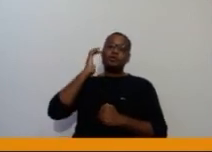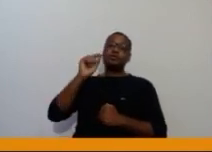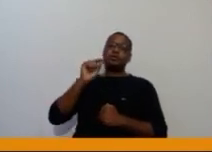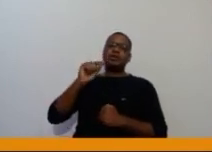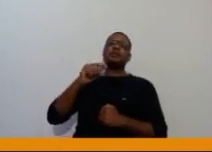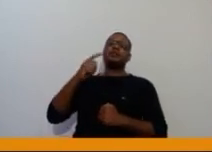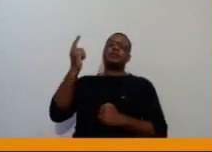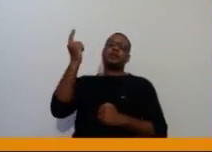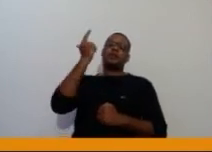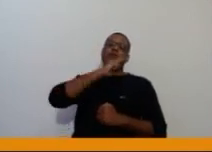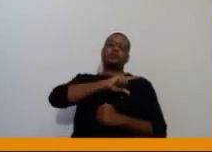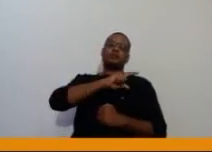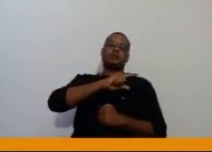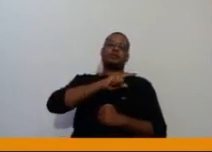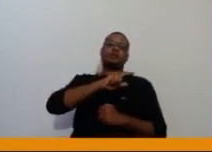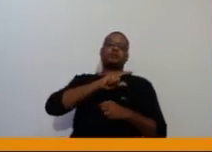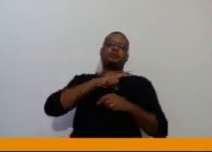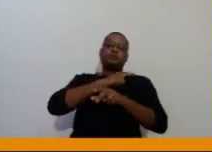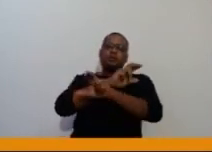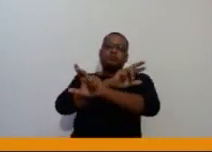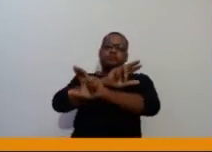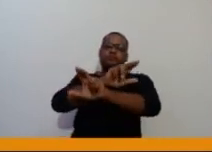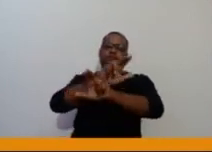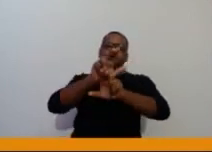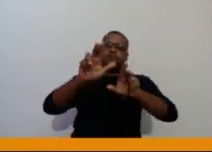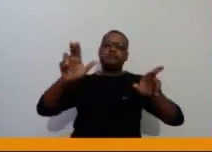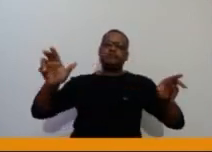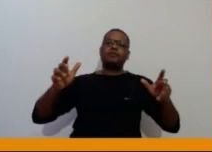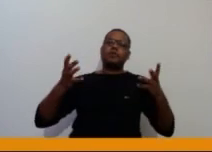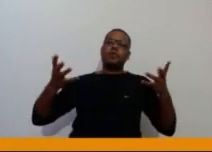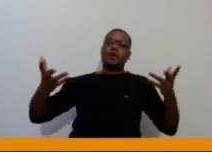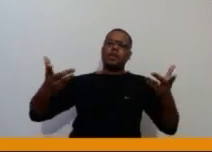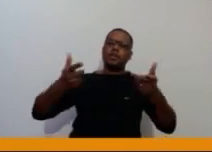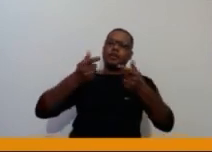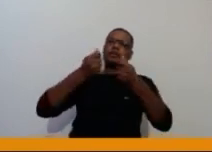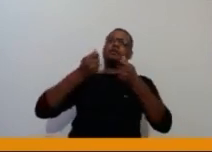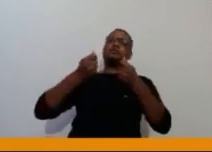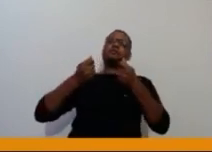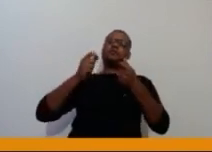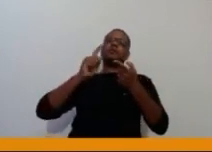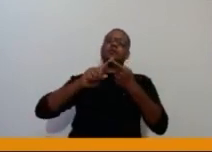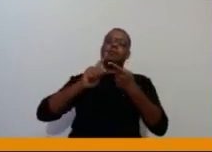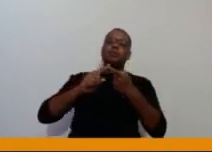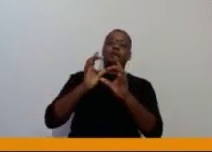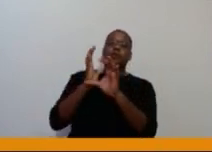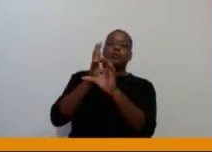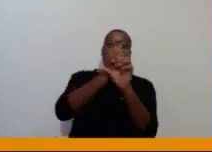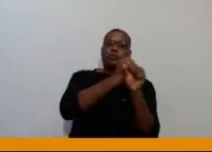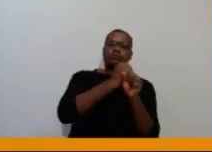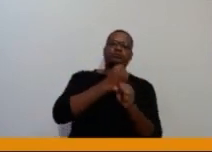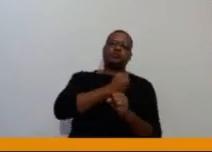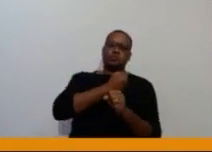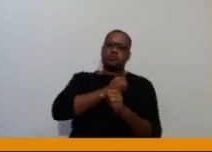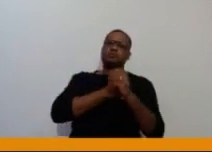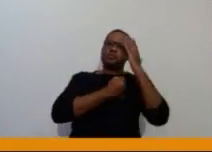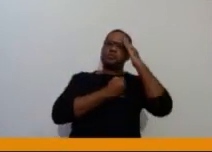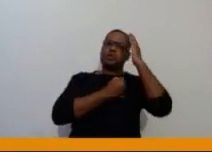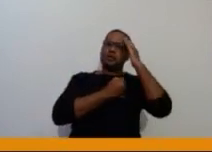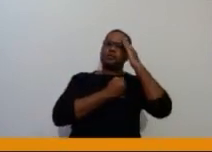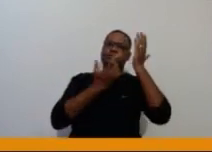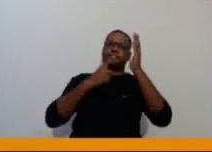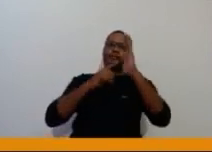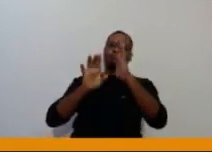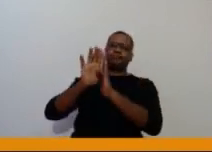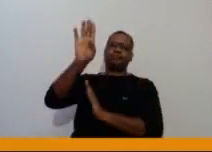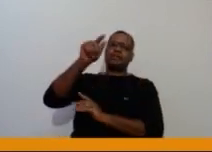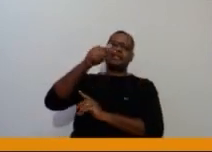qualidade e os números são números expressivos, são 700 mil matrículas ao longo desses 7 anos. É, eu